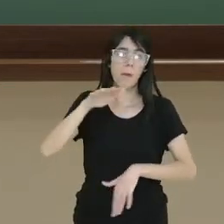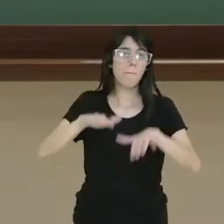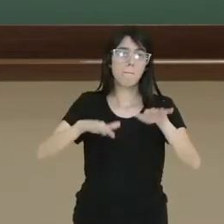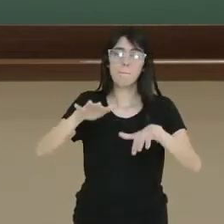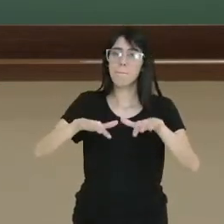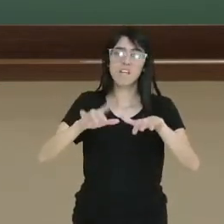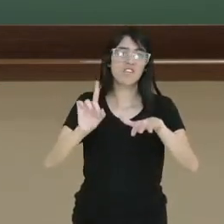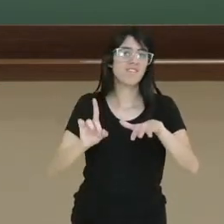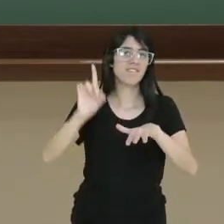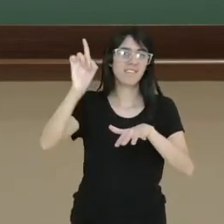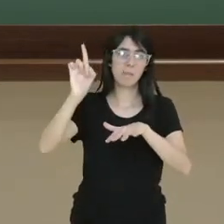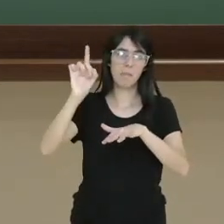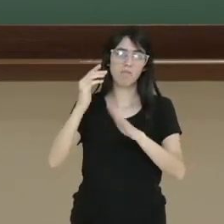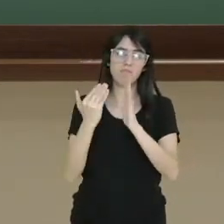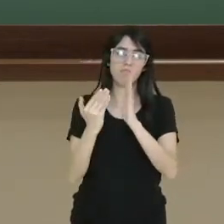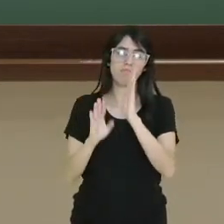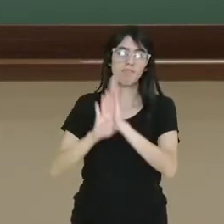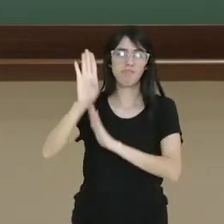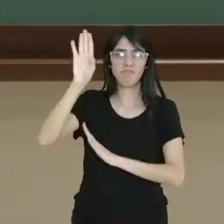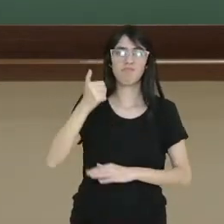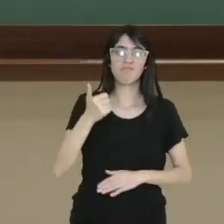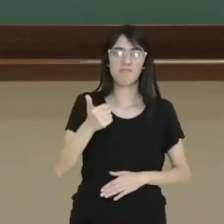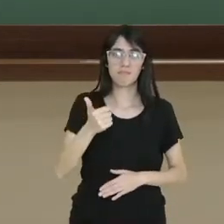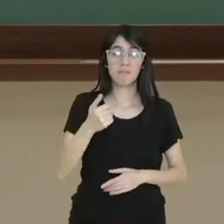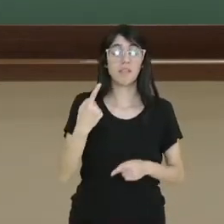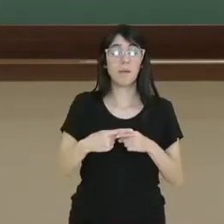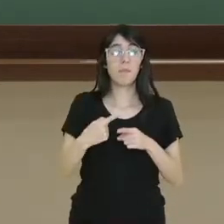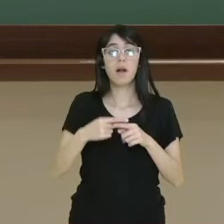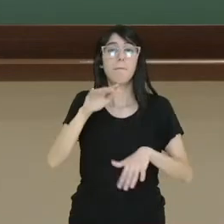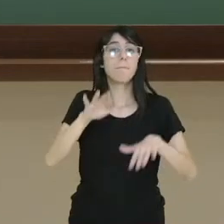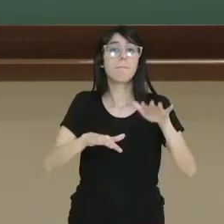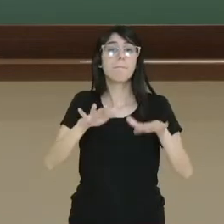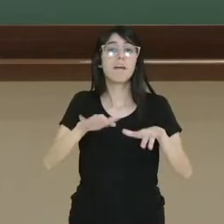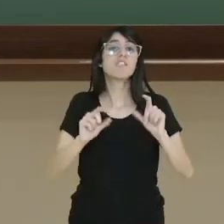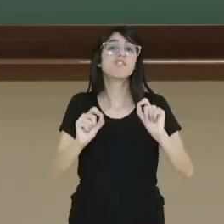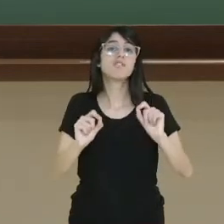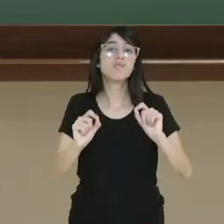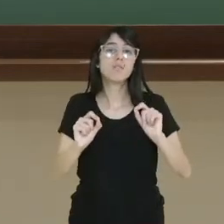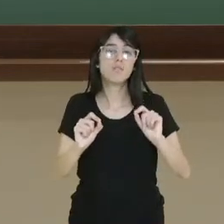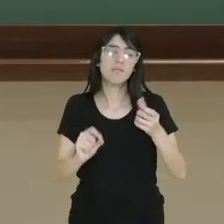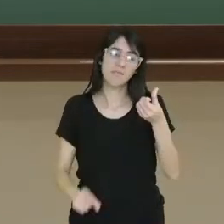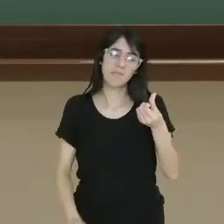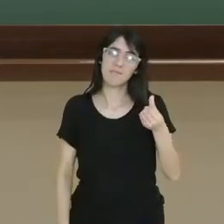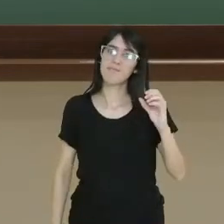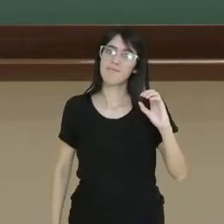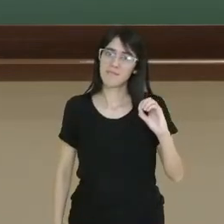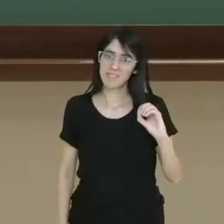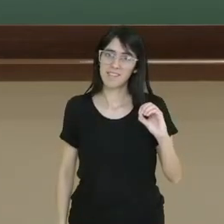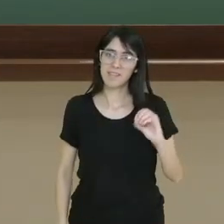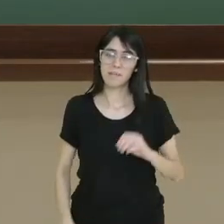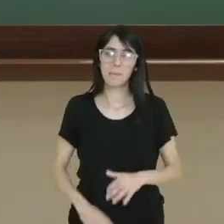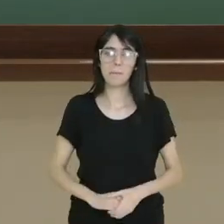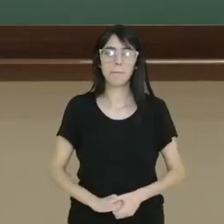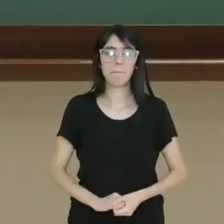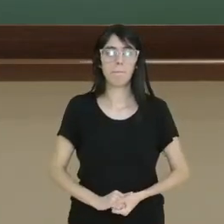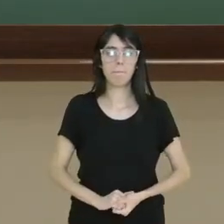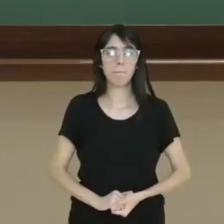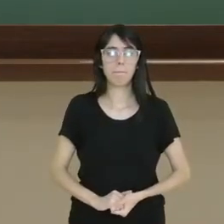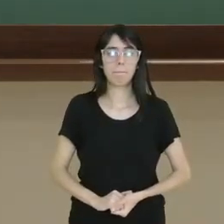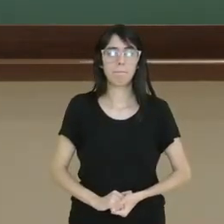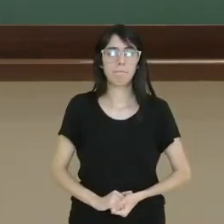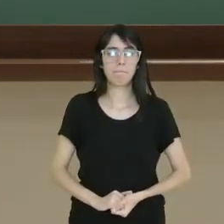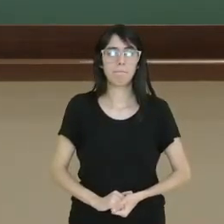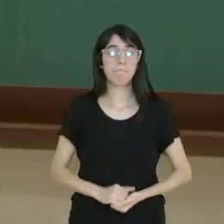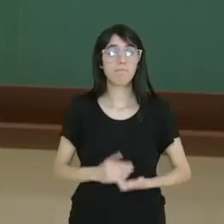nota acima da média, já que a média necessária para que ele passe de ano seria 6.